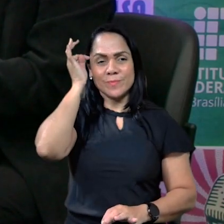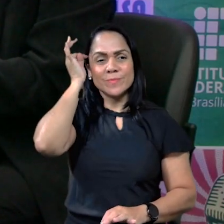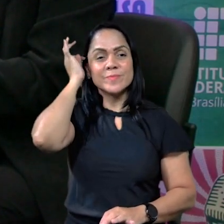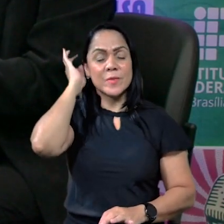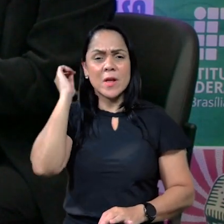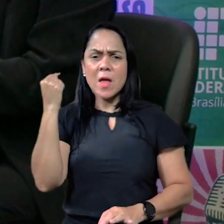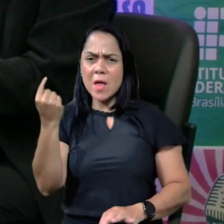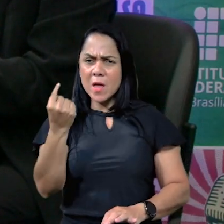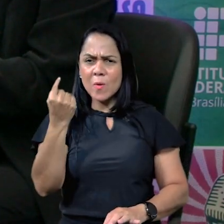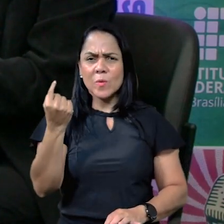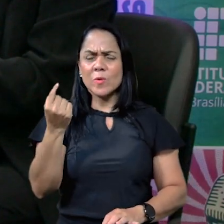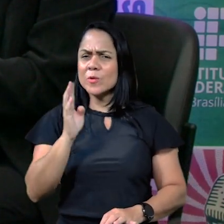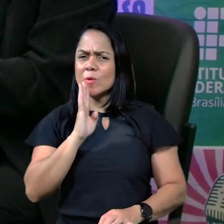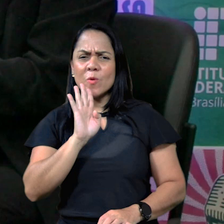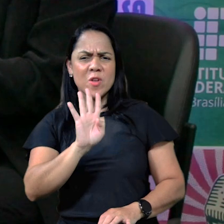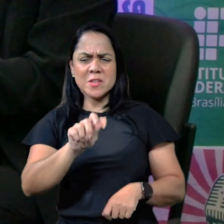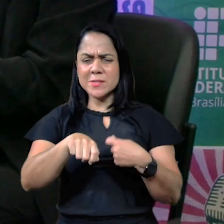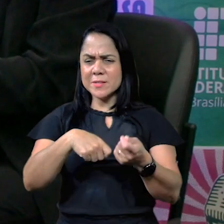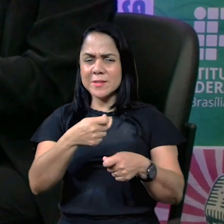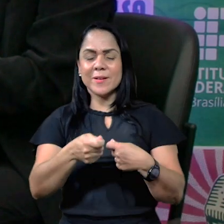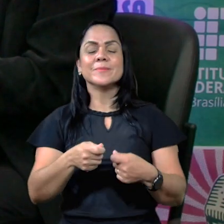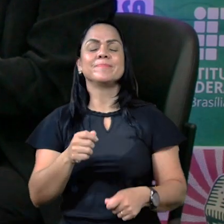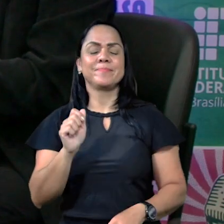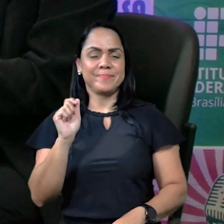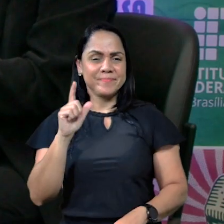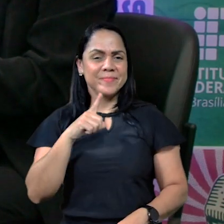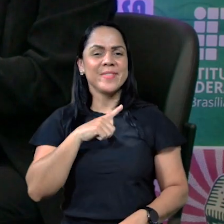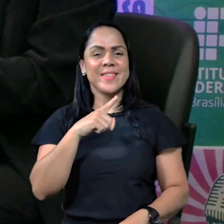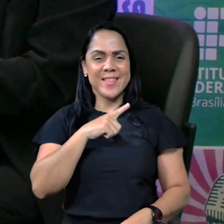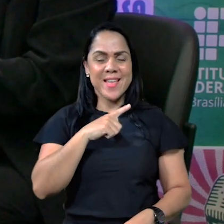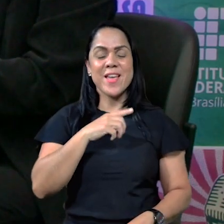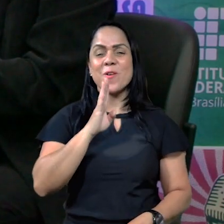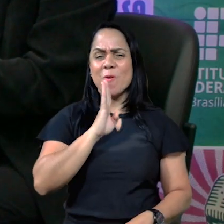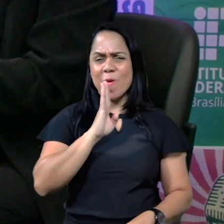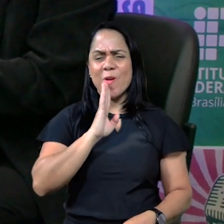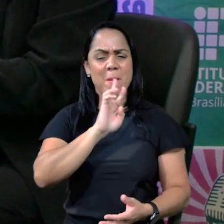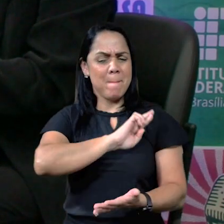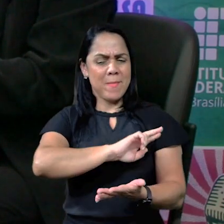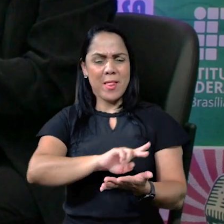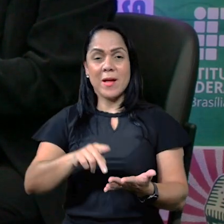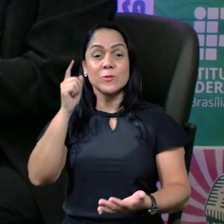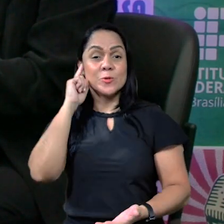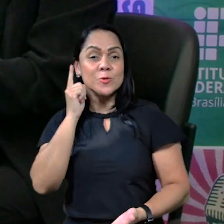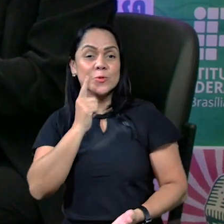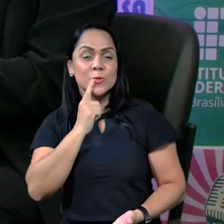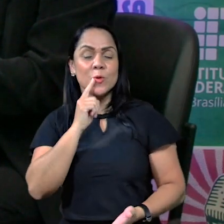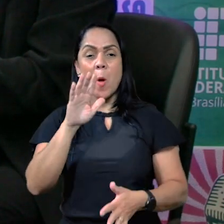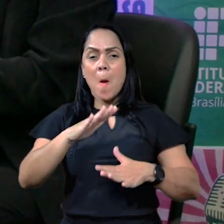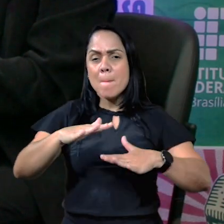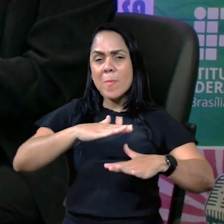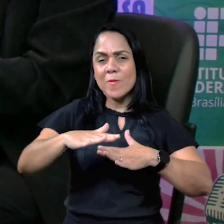eu não conheço de pessoas que tenham esse movimento. não, tem. Tem? Tem, eu conheço até surdo, só que os movimentos